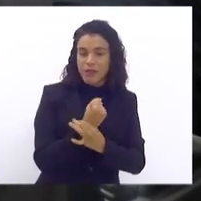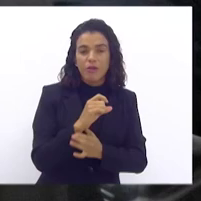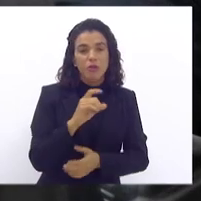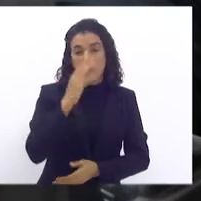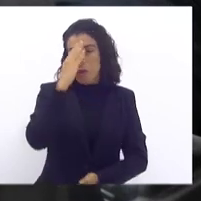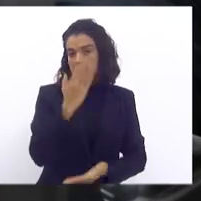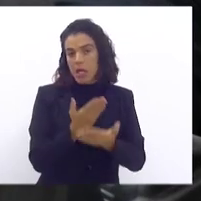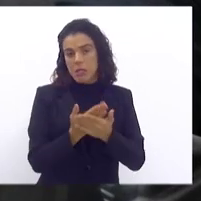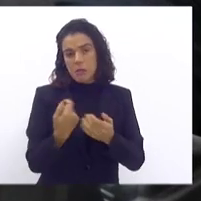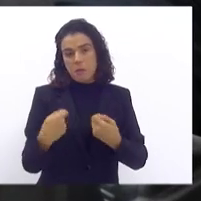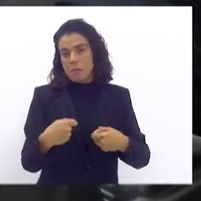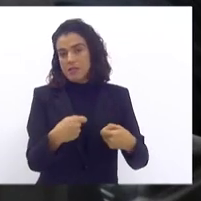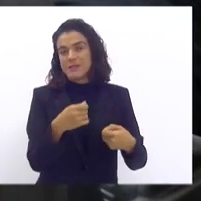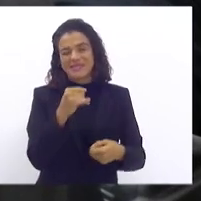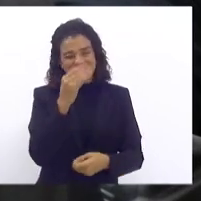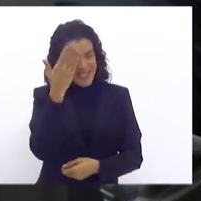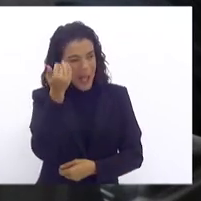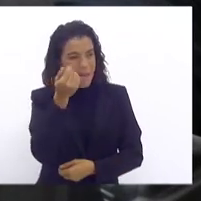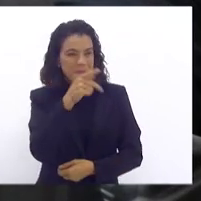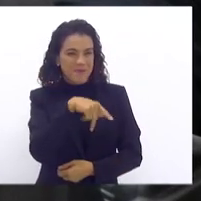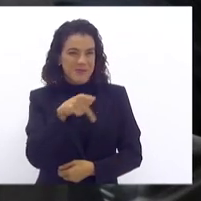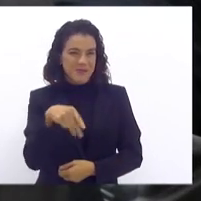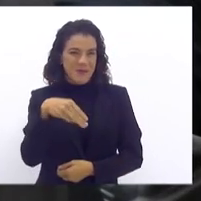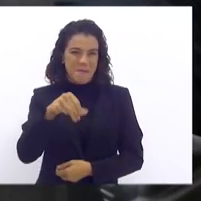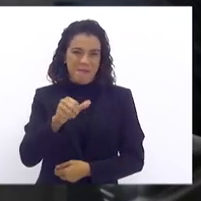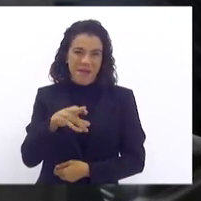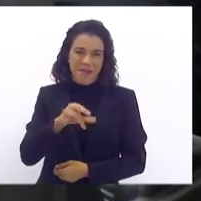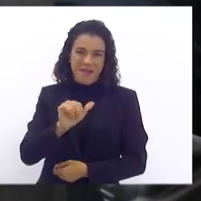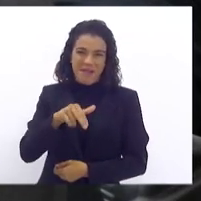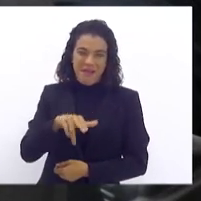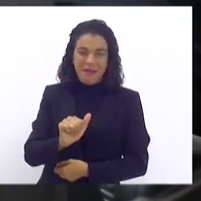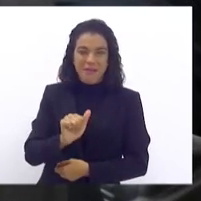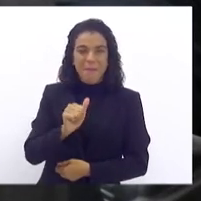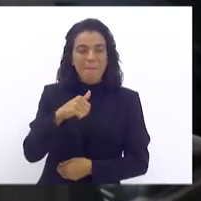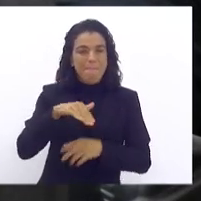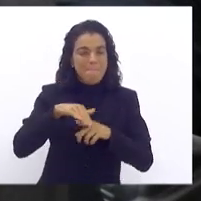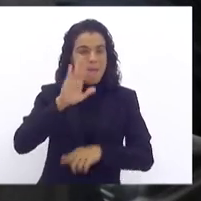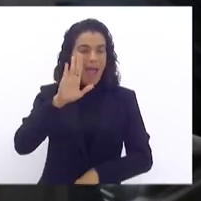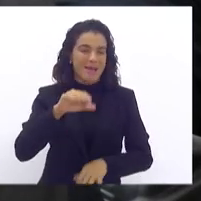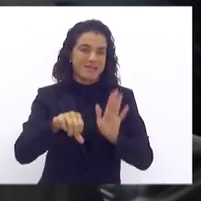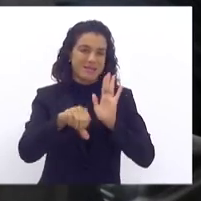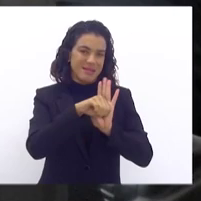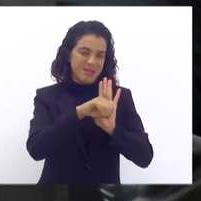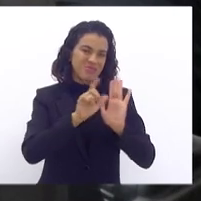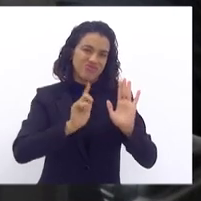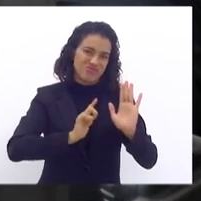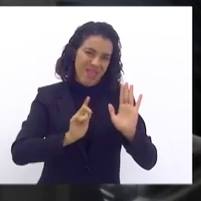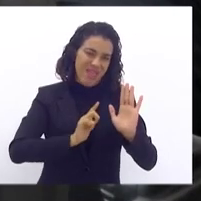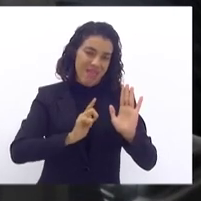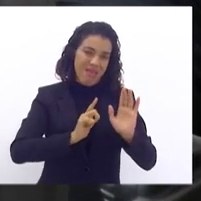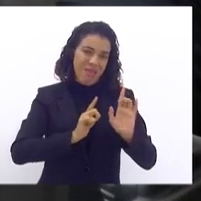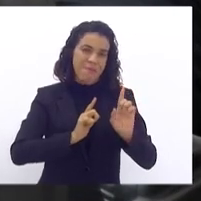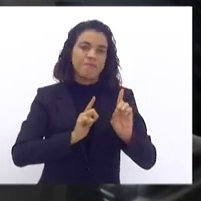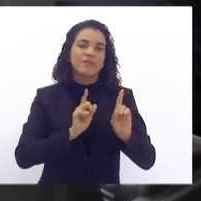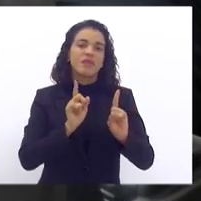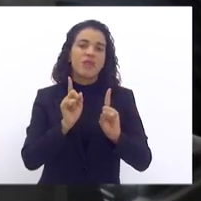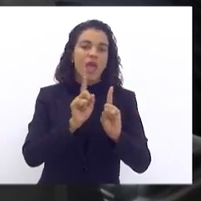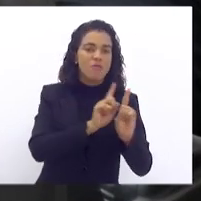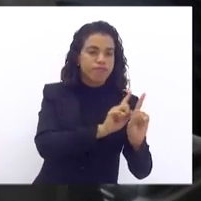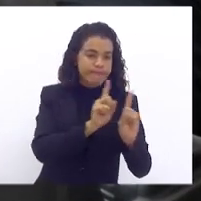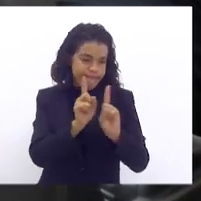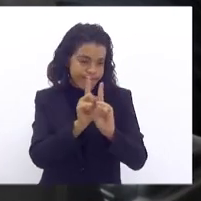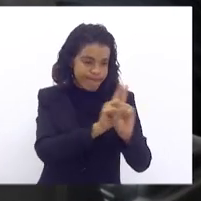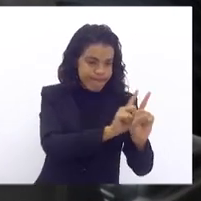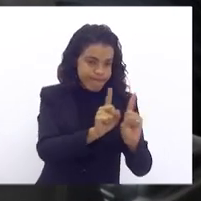acredito que precisássemos, sabe, professora Mariana, de mais crimes. Nós hoje temos a perseguição, que é o crime de